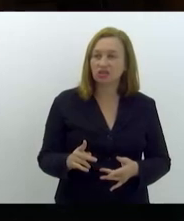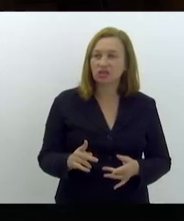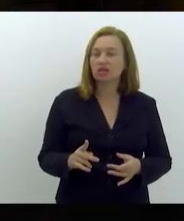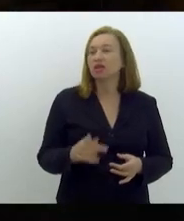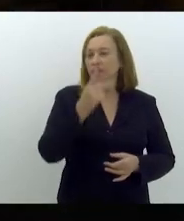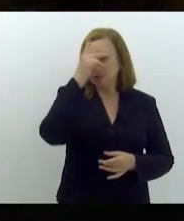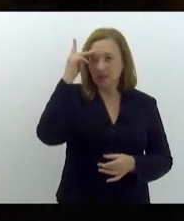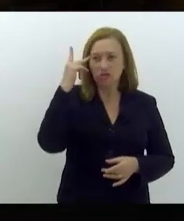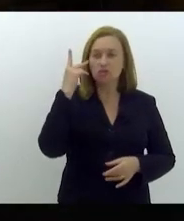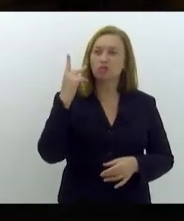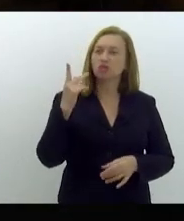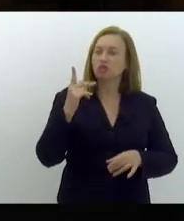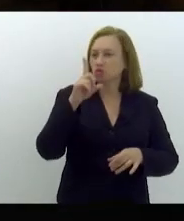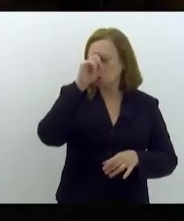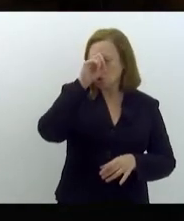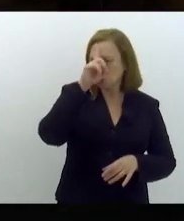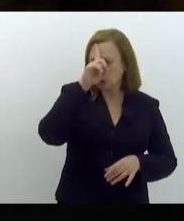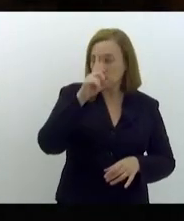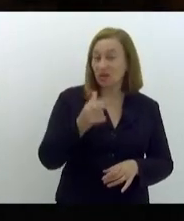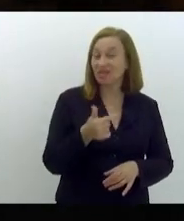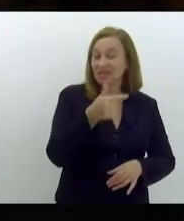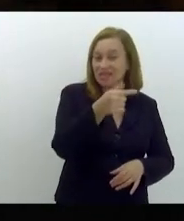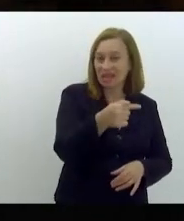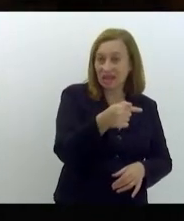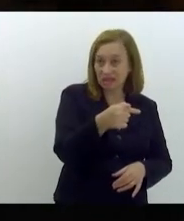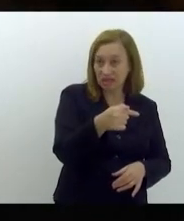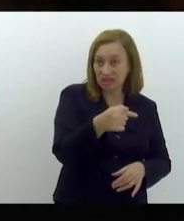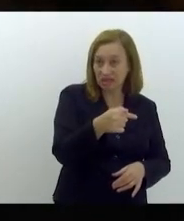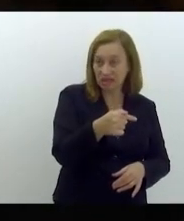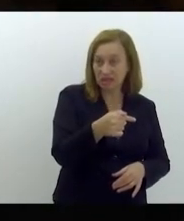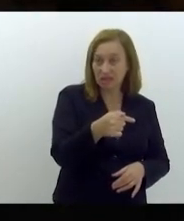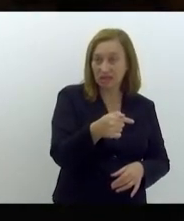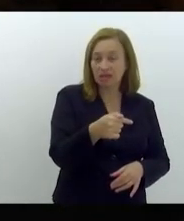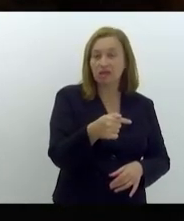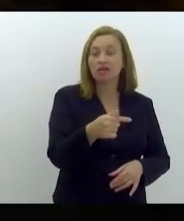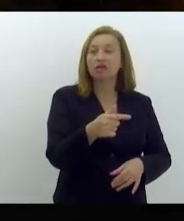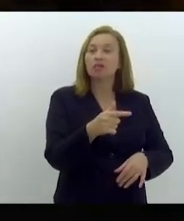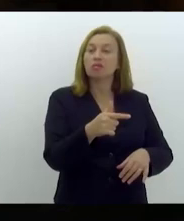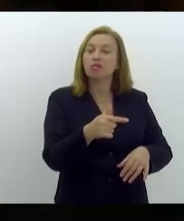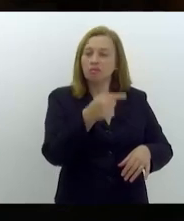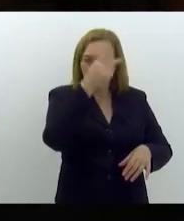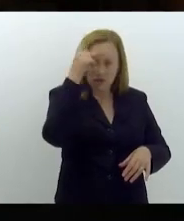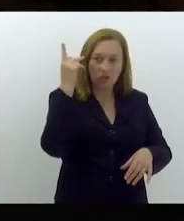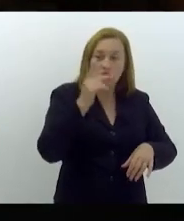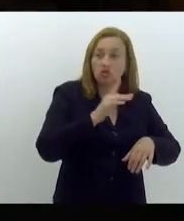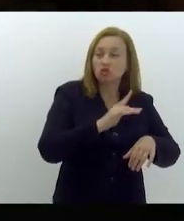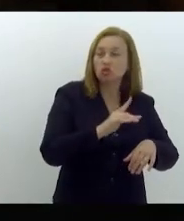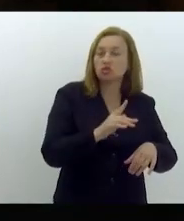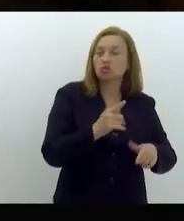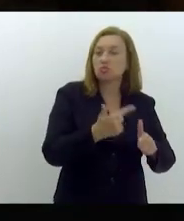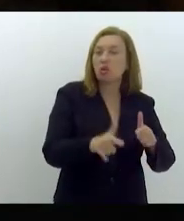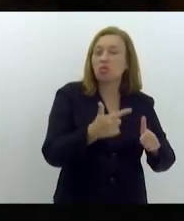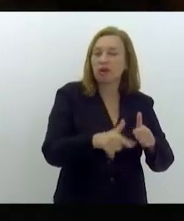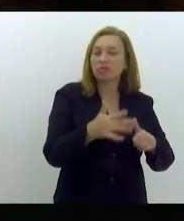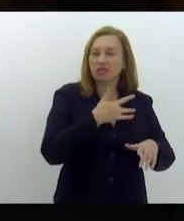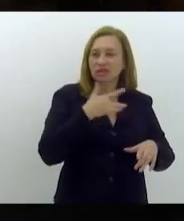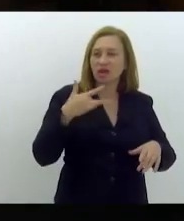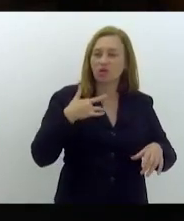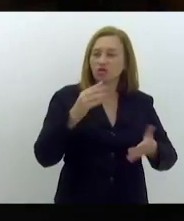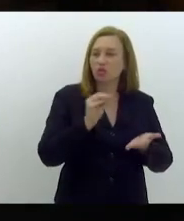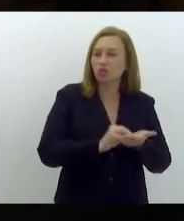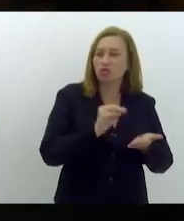estão ocupados por pessoas que tiveram complicações por falta de saneamento básico